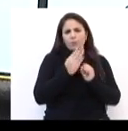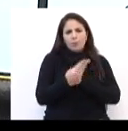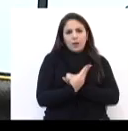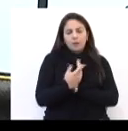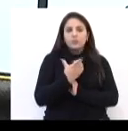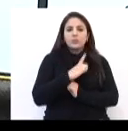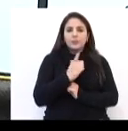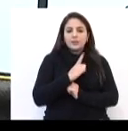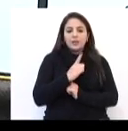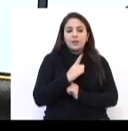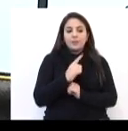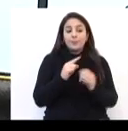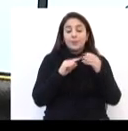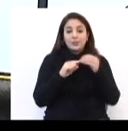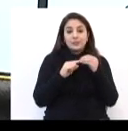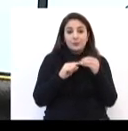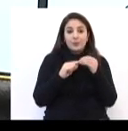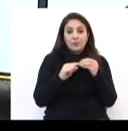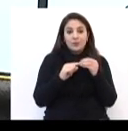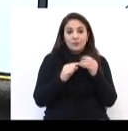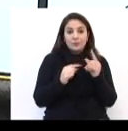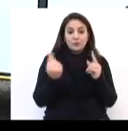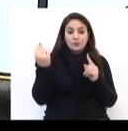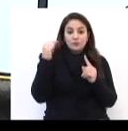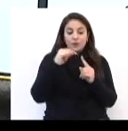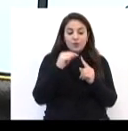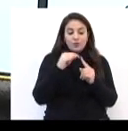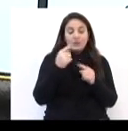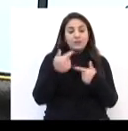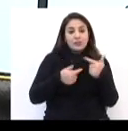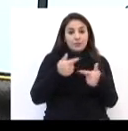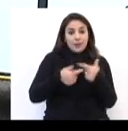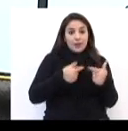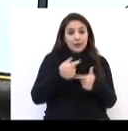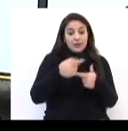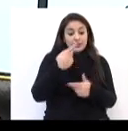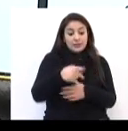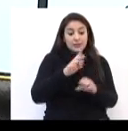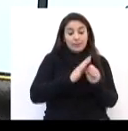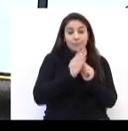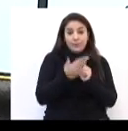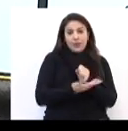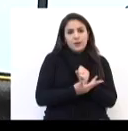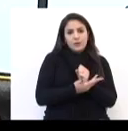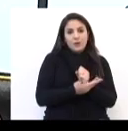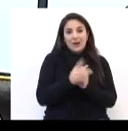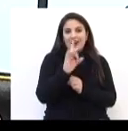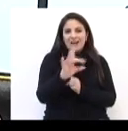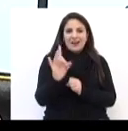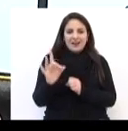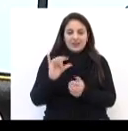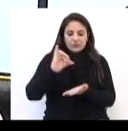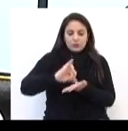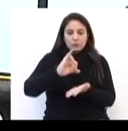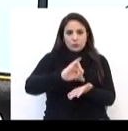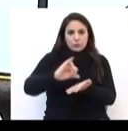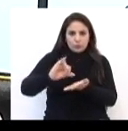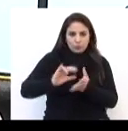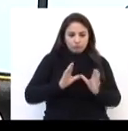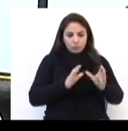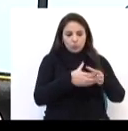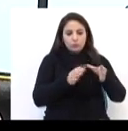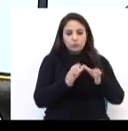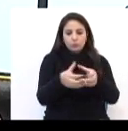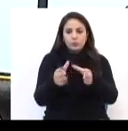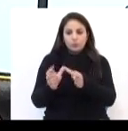E tem a preferência, né, da atuação deles naqueles bairros, que não é... Cada núcleo atende um grupo de bairros,